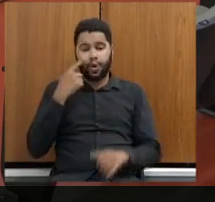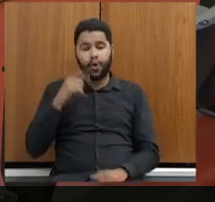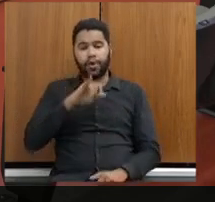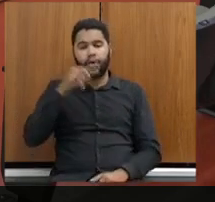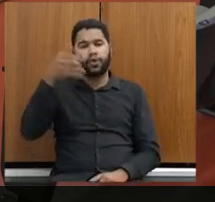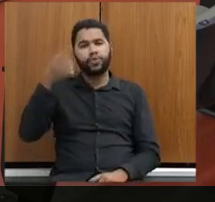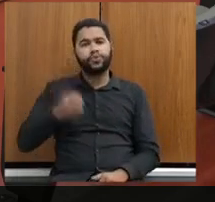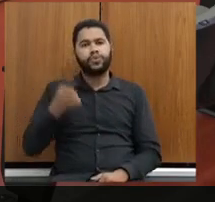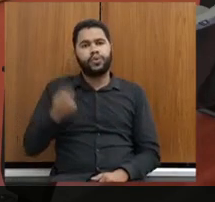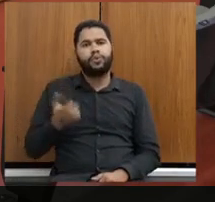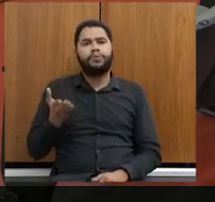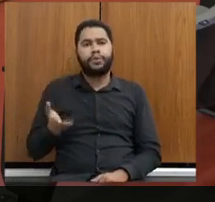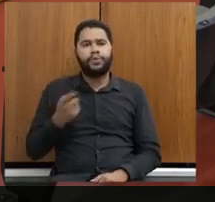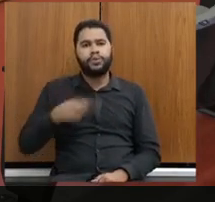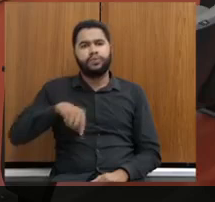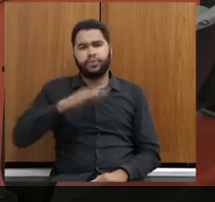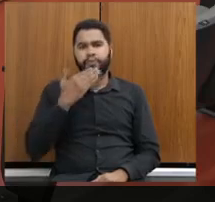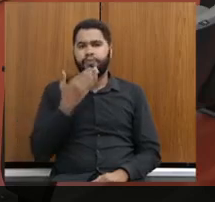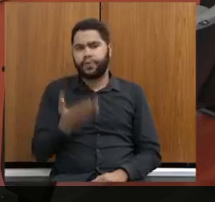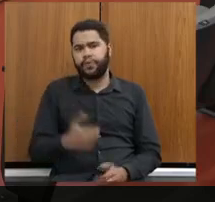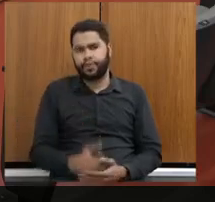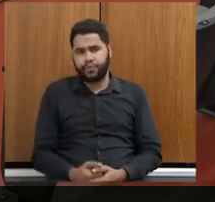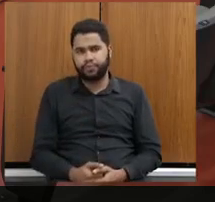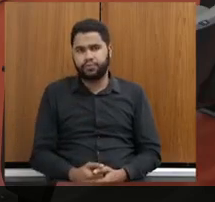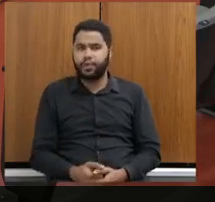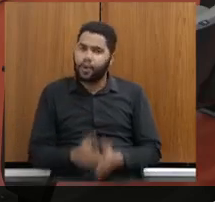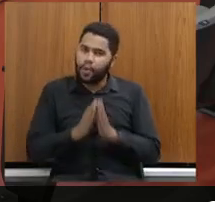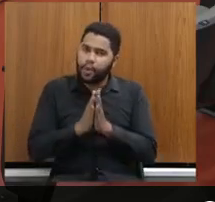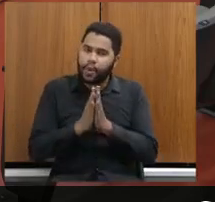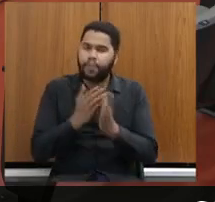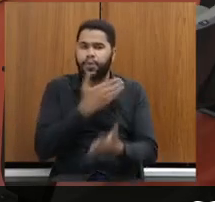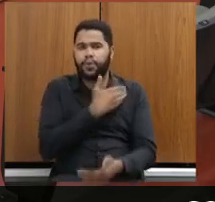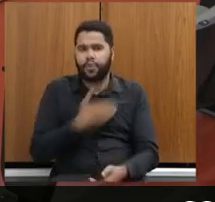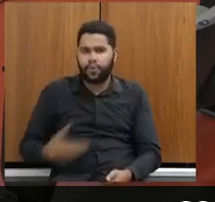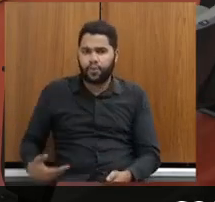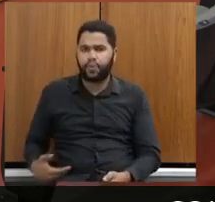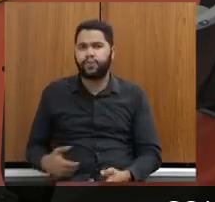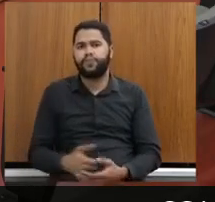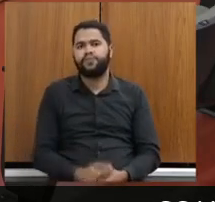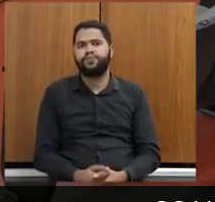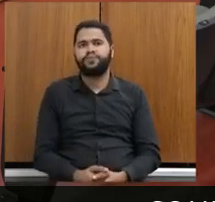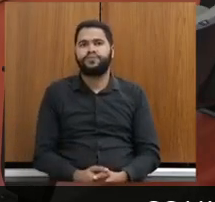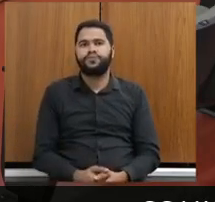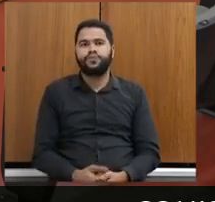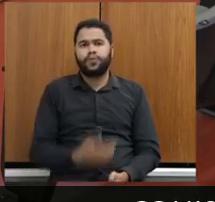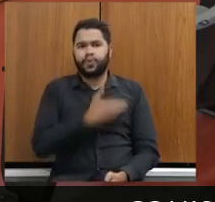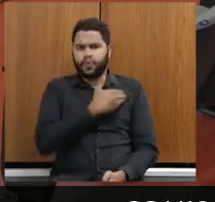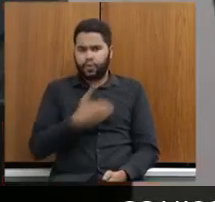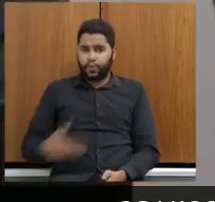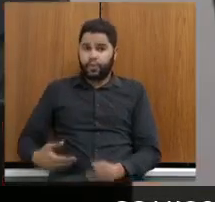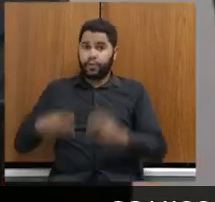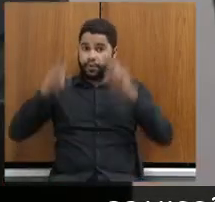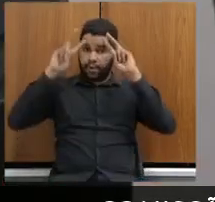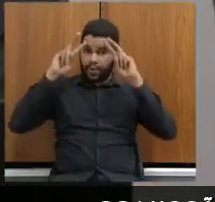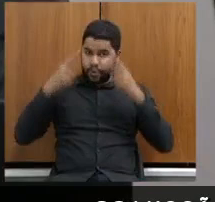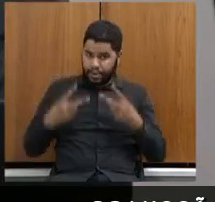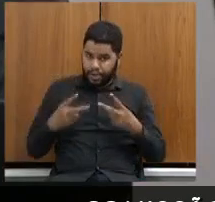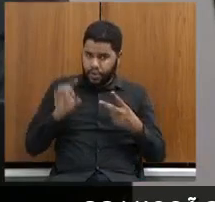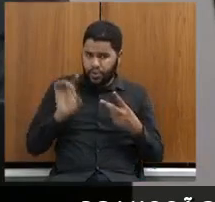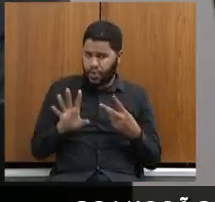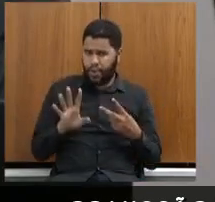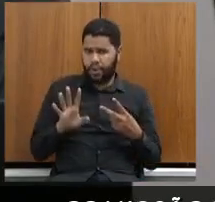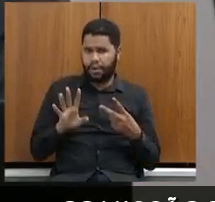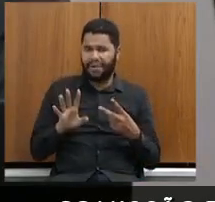João é isso aqui que a gente tá tá pedindo fazer um apelo ao governo um apelo para o governo de um só vem conhecer